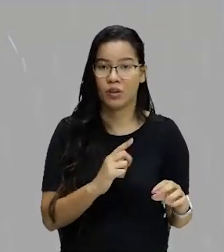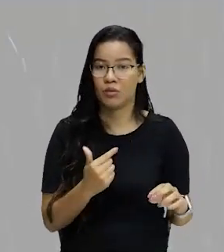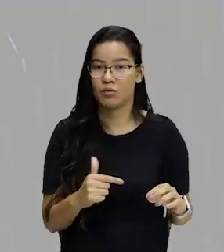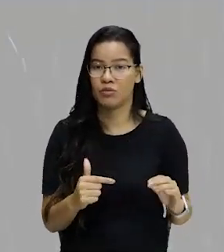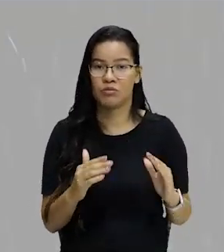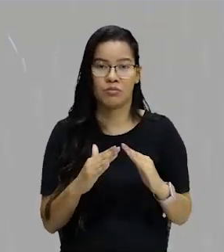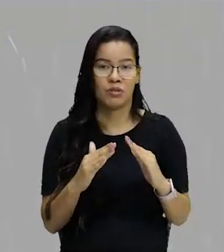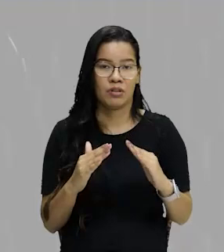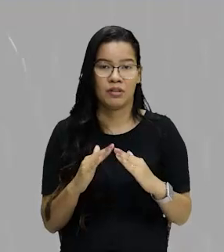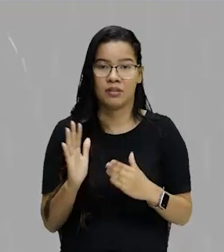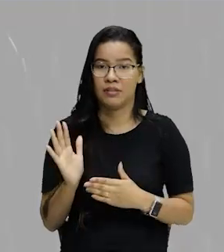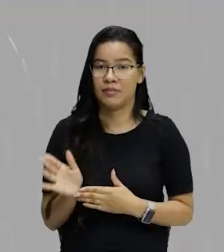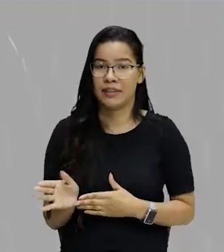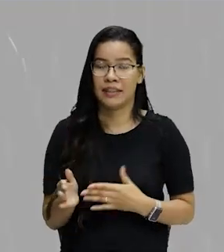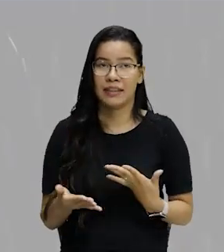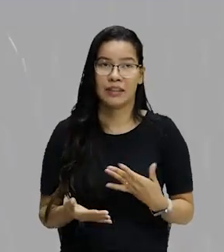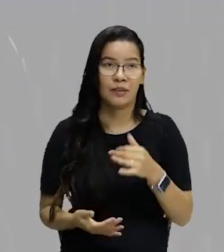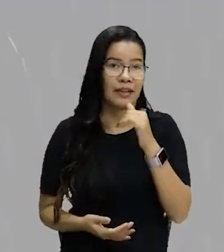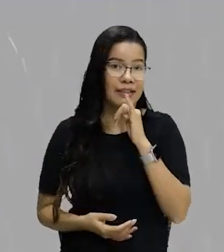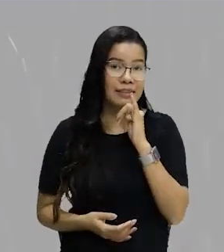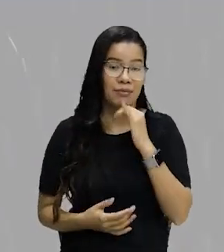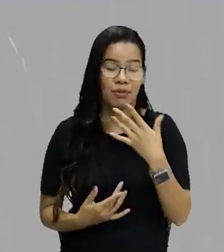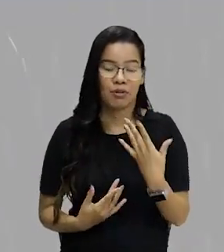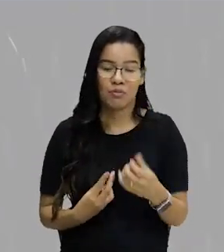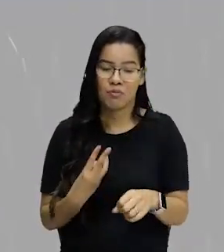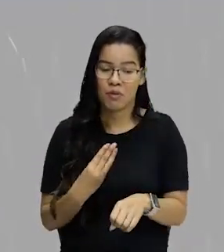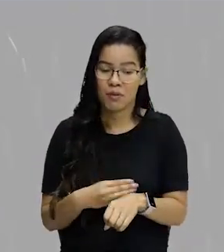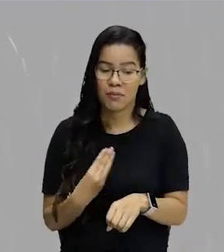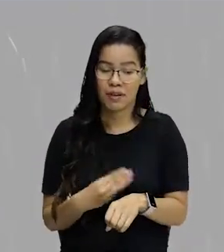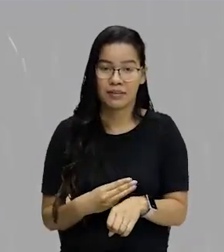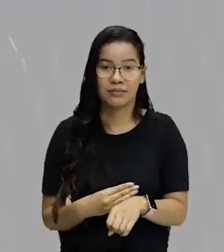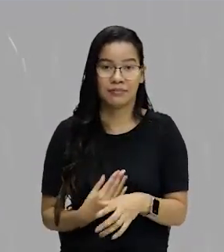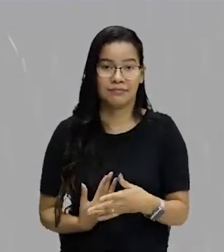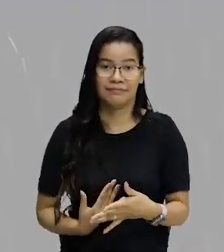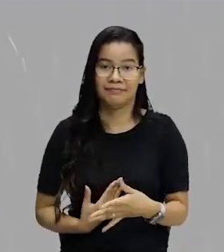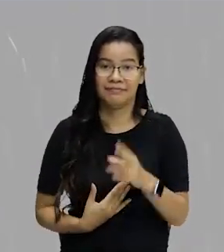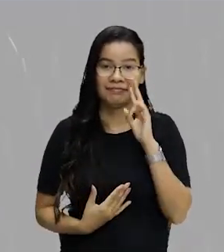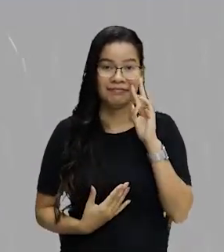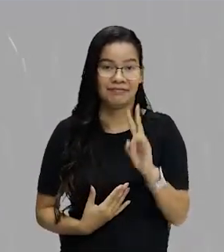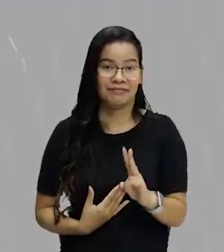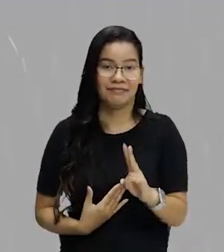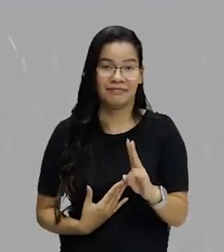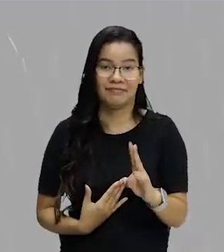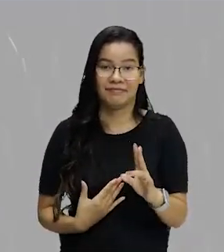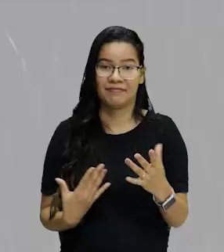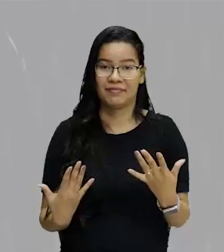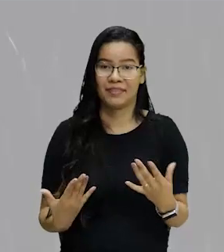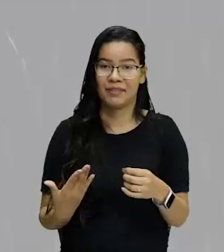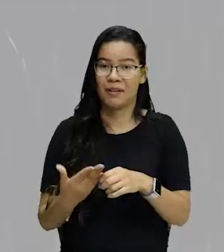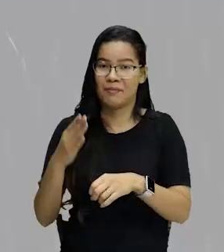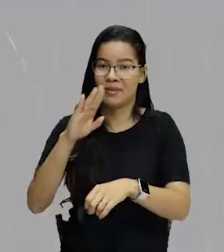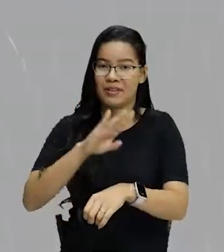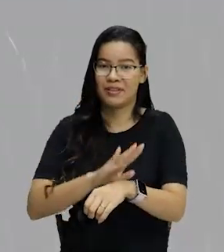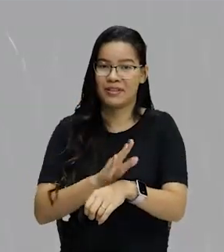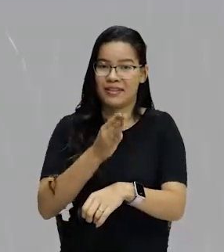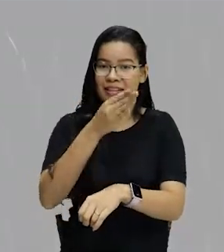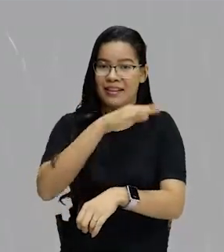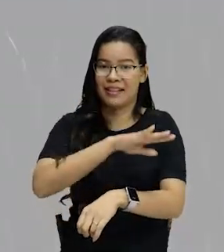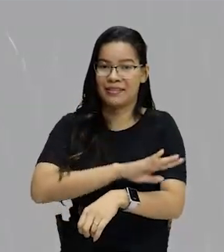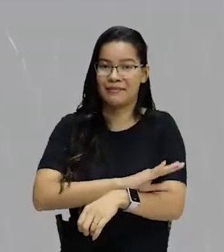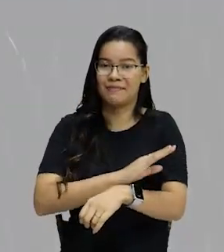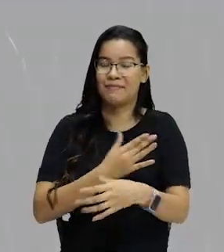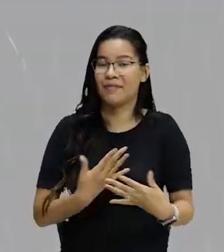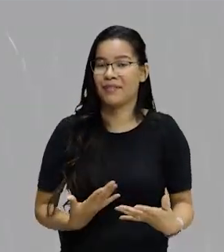fixa. Então, digamos que em determinado momento ele se deparava com um obstáculo que seria uma montanha. Então,